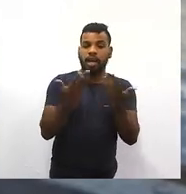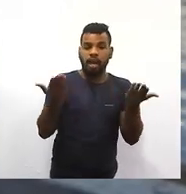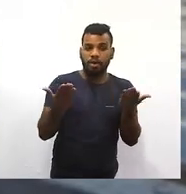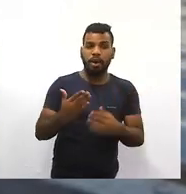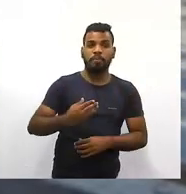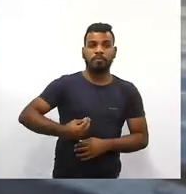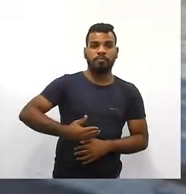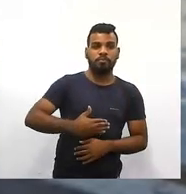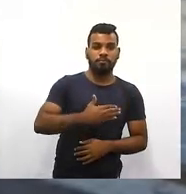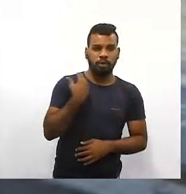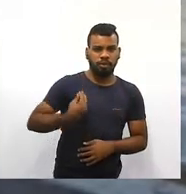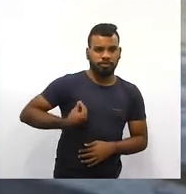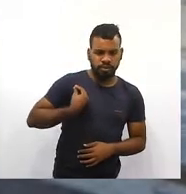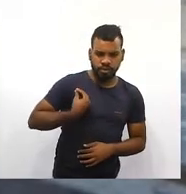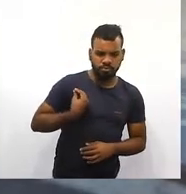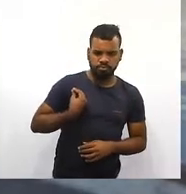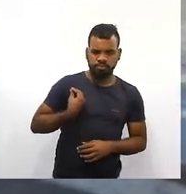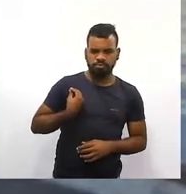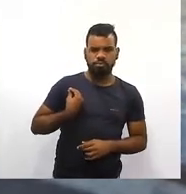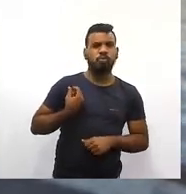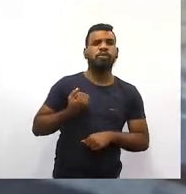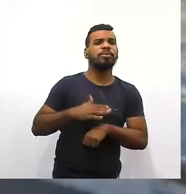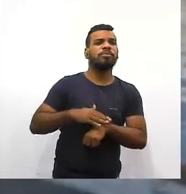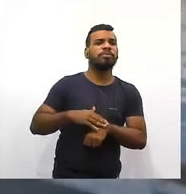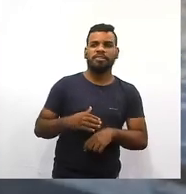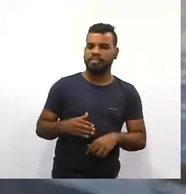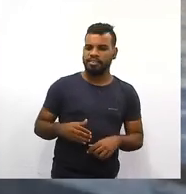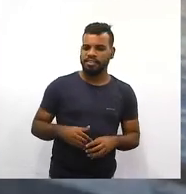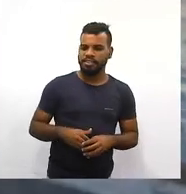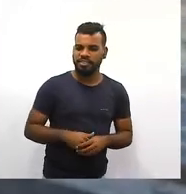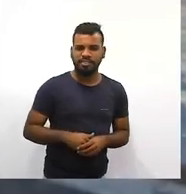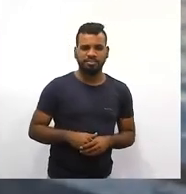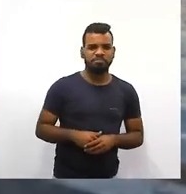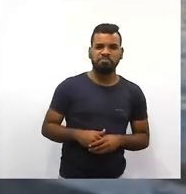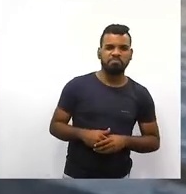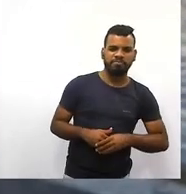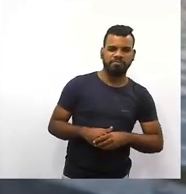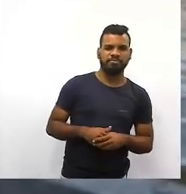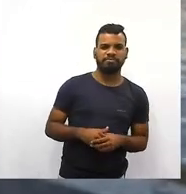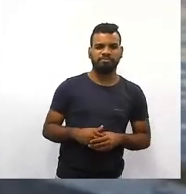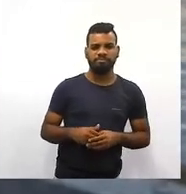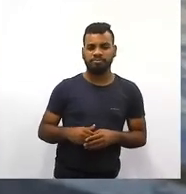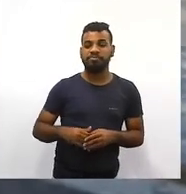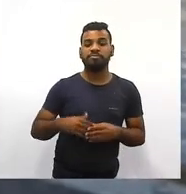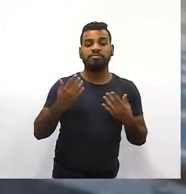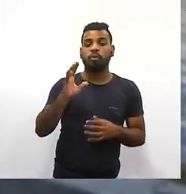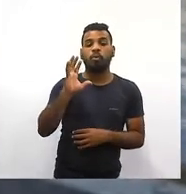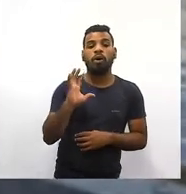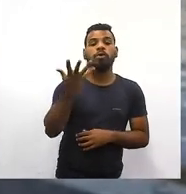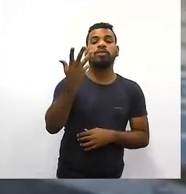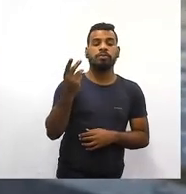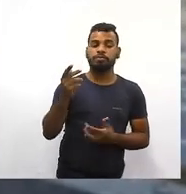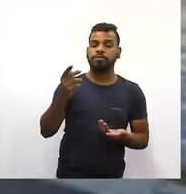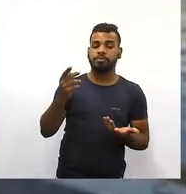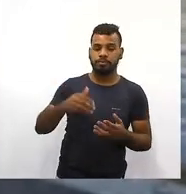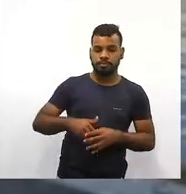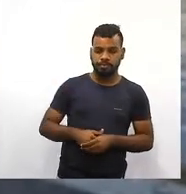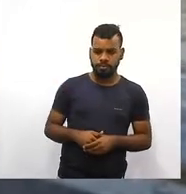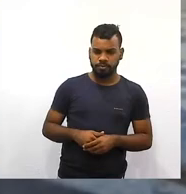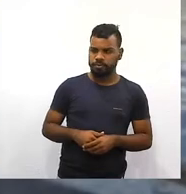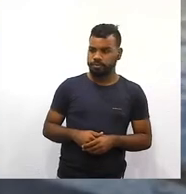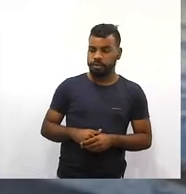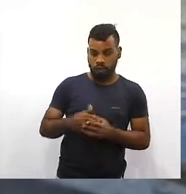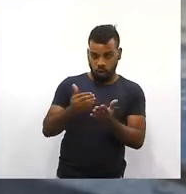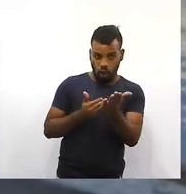poema Morte e Vida Severina, do pernambucano fantástico João Cabral de Melo Neto, né? E aí o que, é que acontece com o Severino, Luiz? Ele começa a